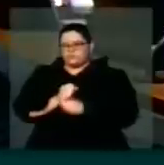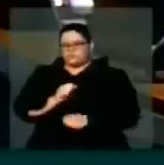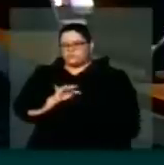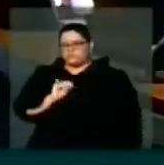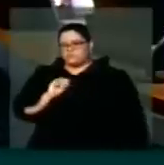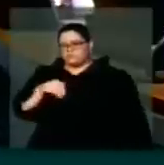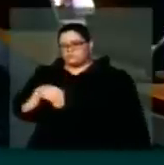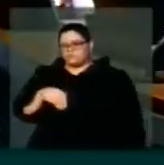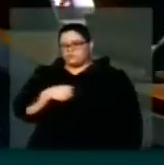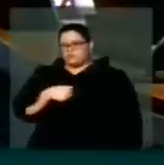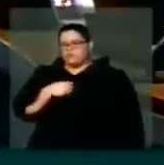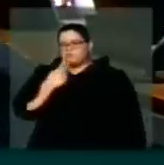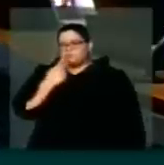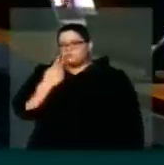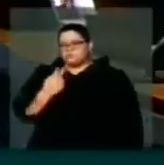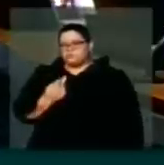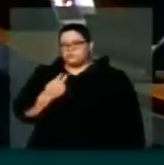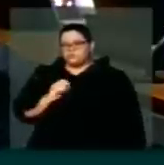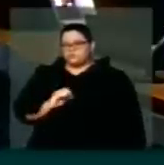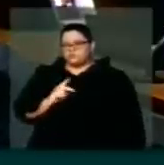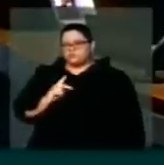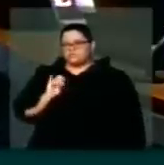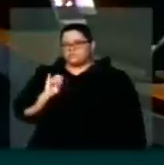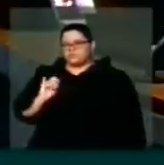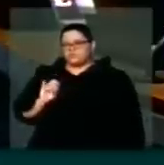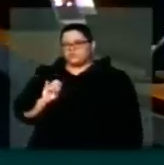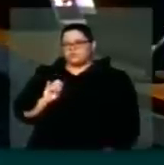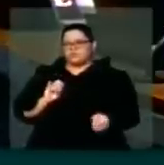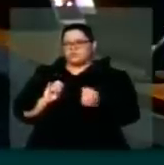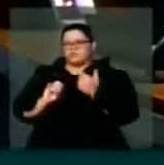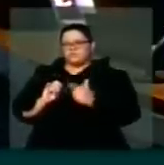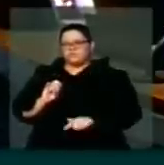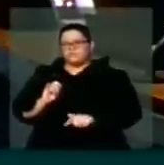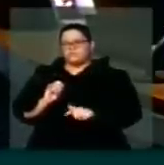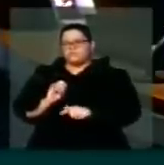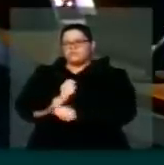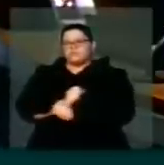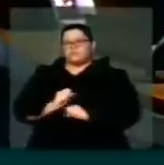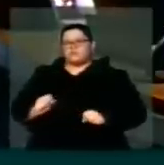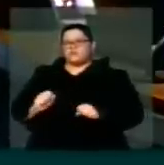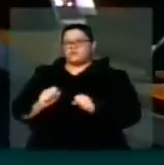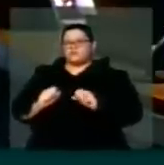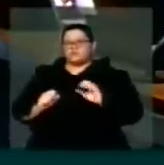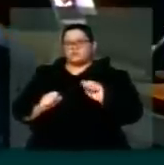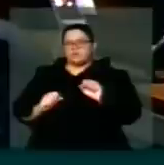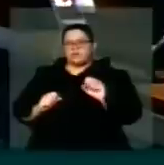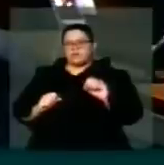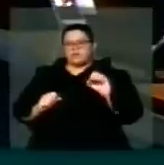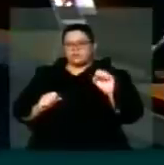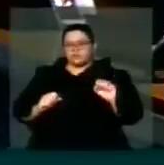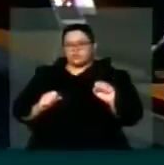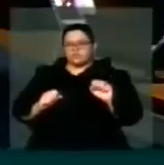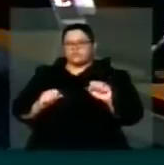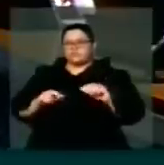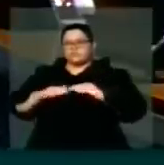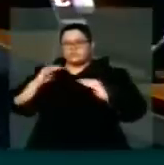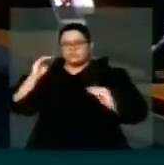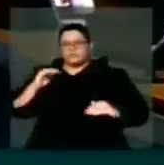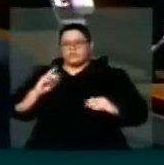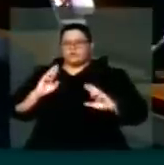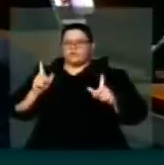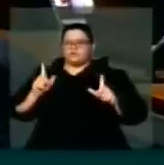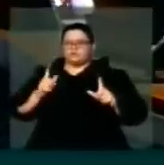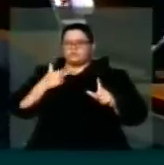repito, não é possível tratarmos igualmente casos desiguais. Casos desiguais merecem ser